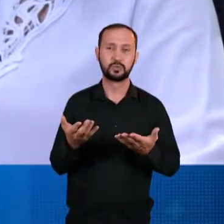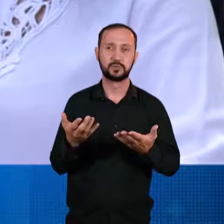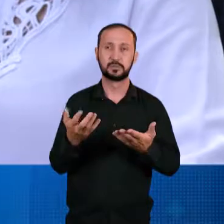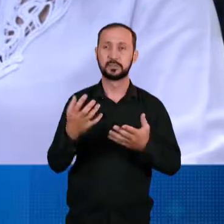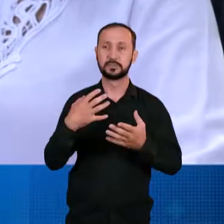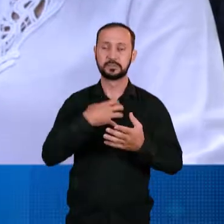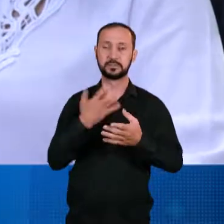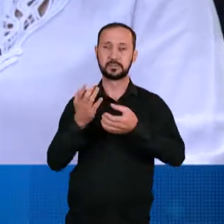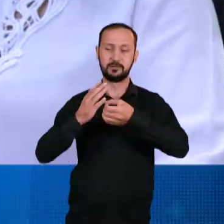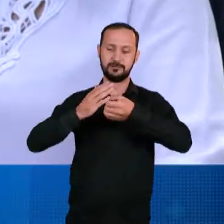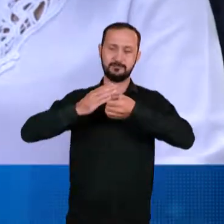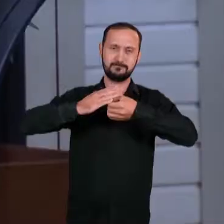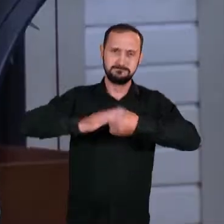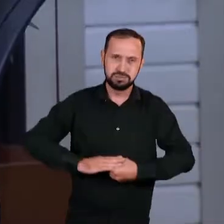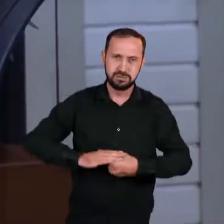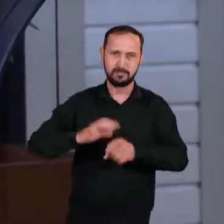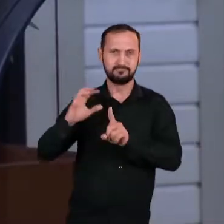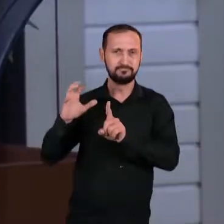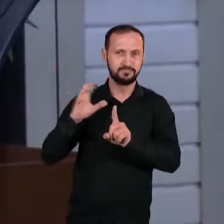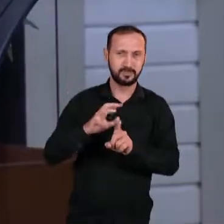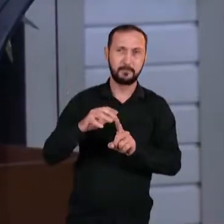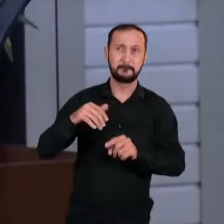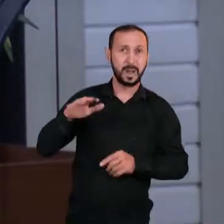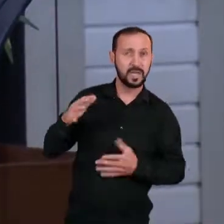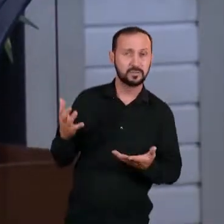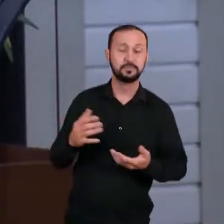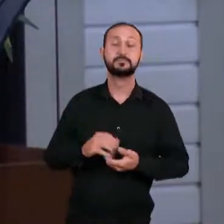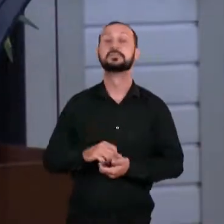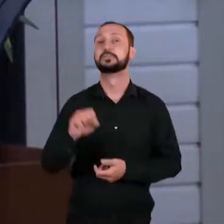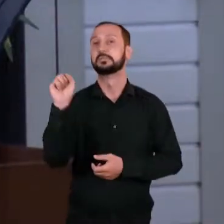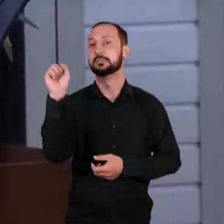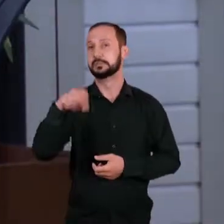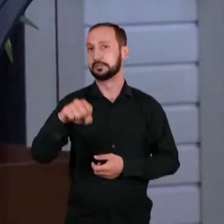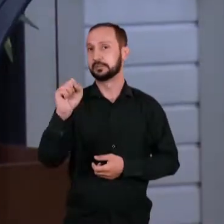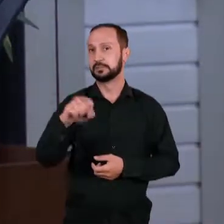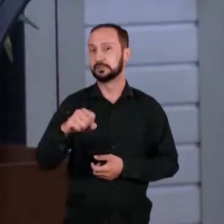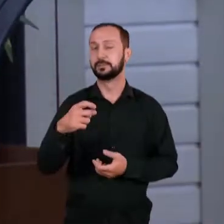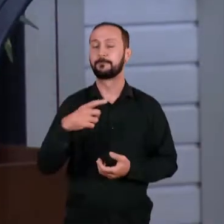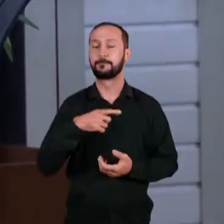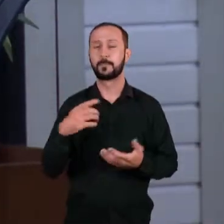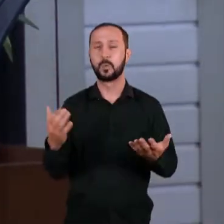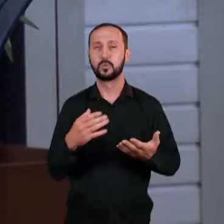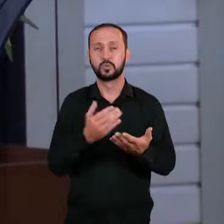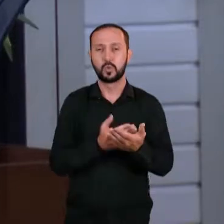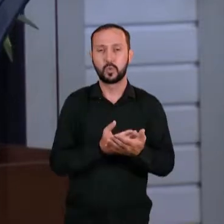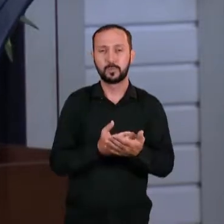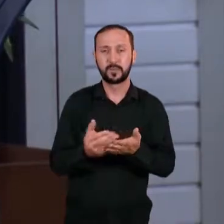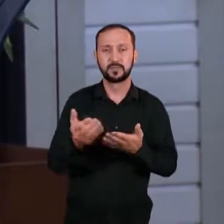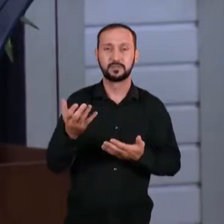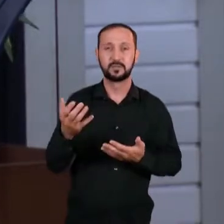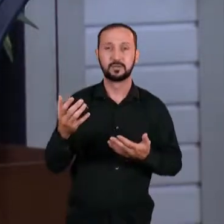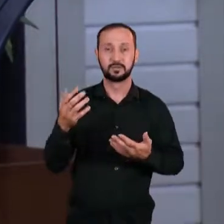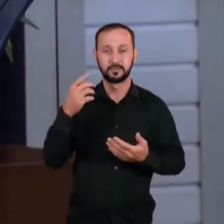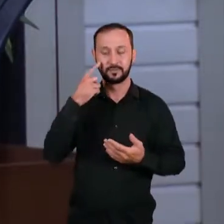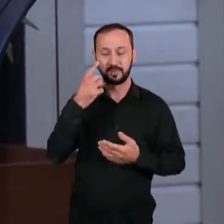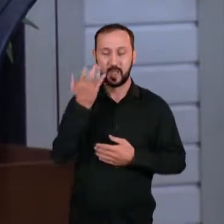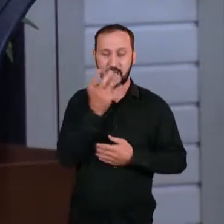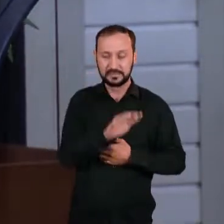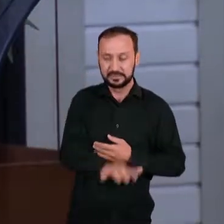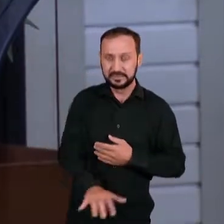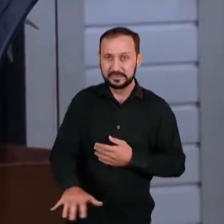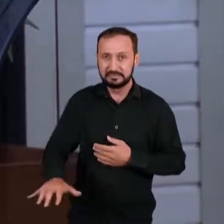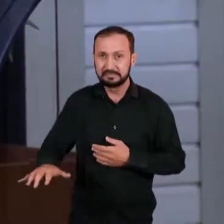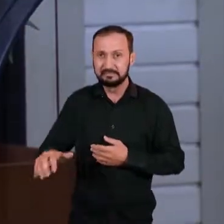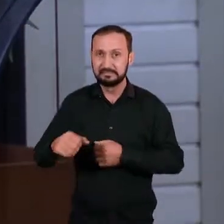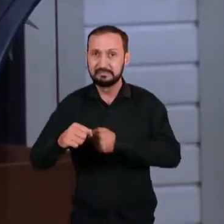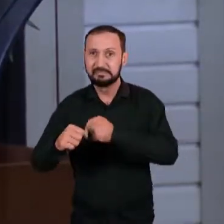pressão maior? A pressão, ela existe, né? Então, hoje em dia mesmo, desde o maternal, a nossa sociedade ela é movida